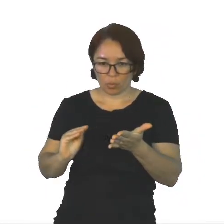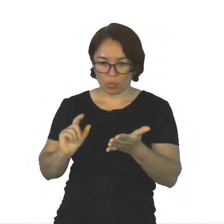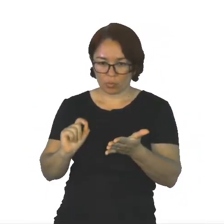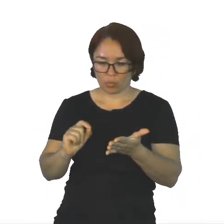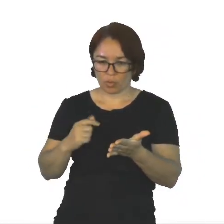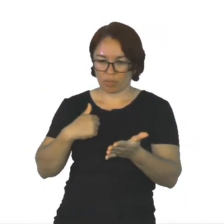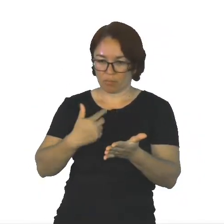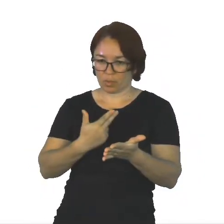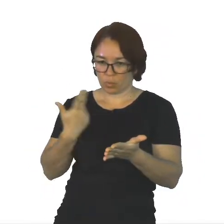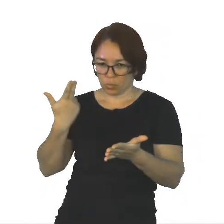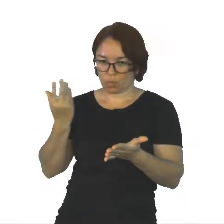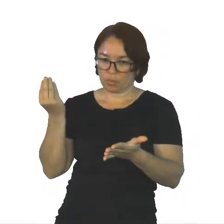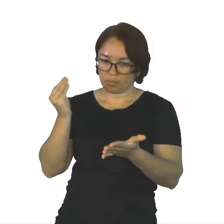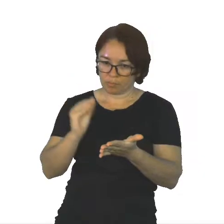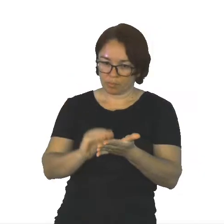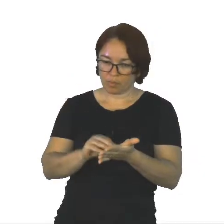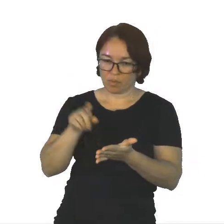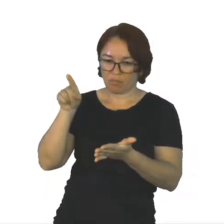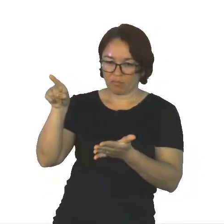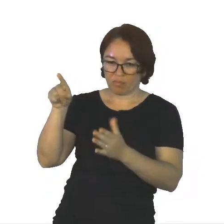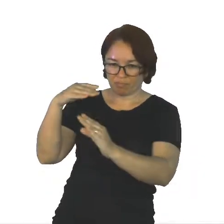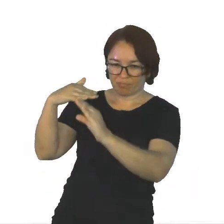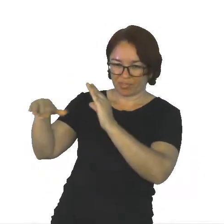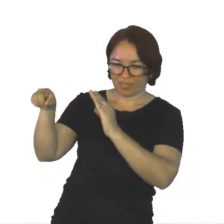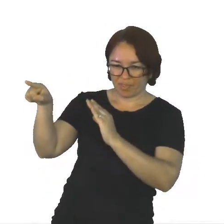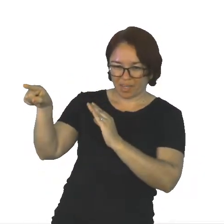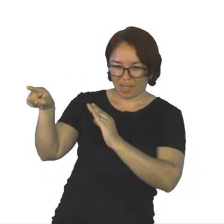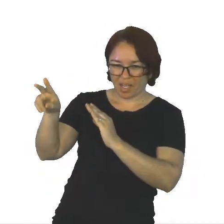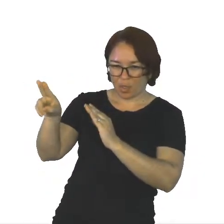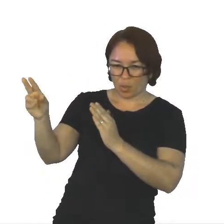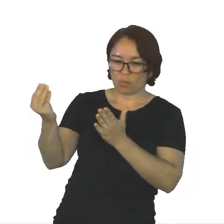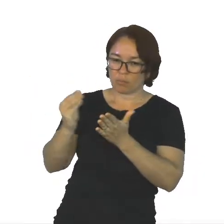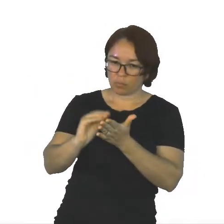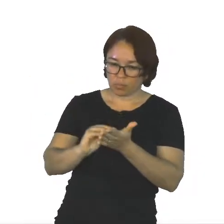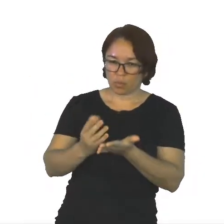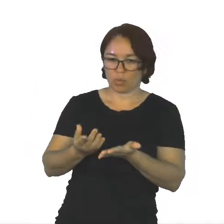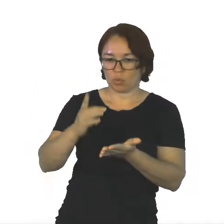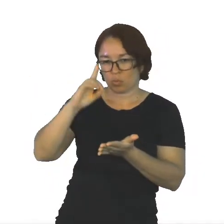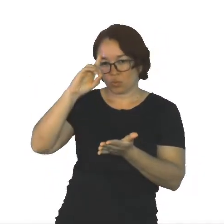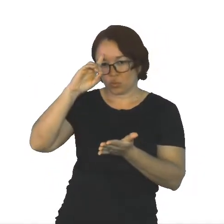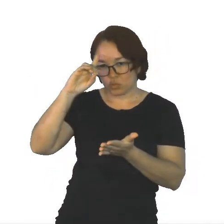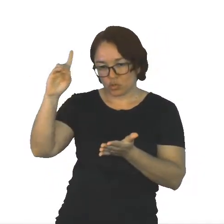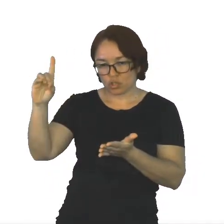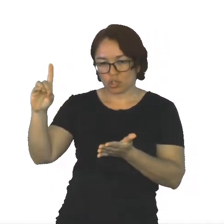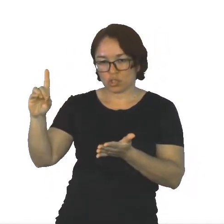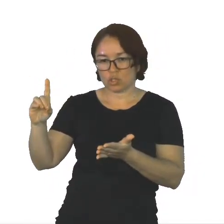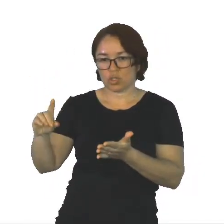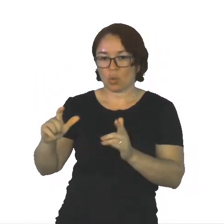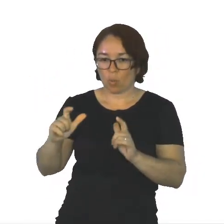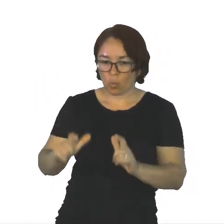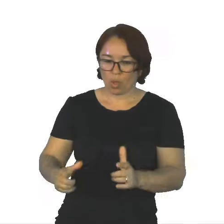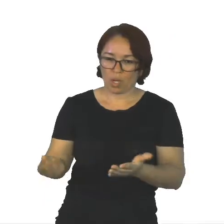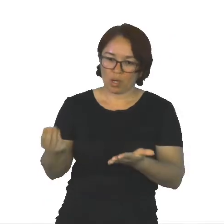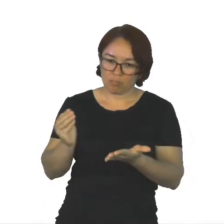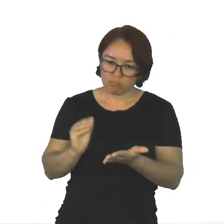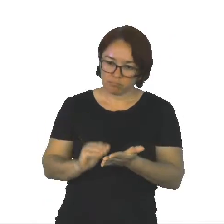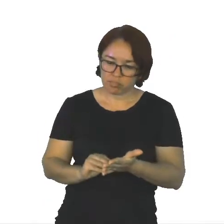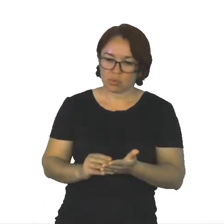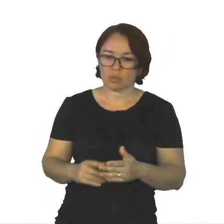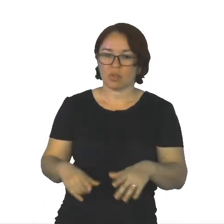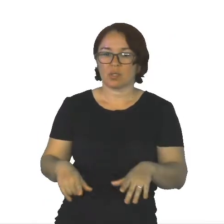do remetente e do destinatário, data e local, assinatura, documentos em